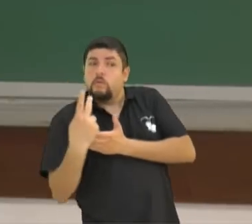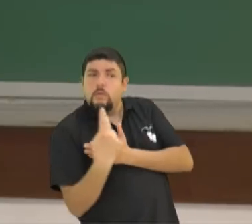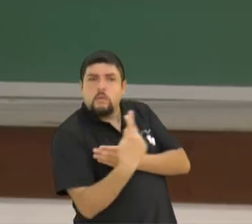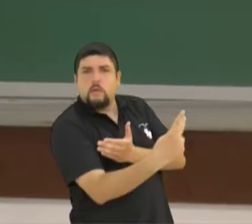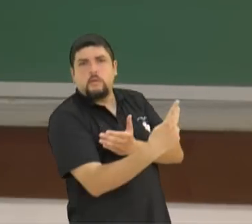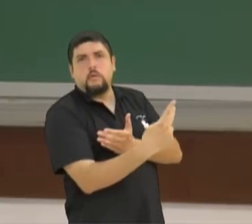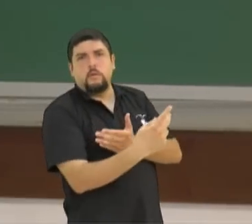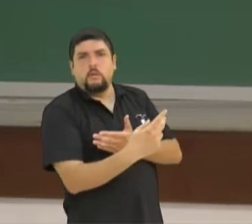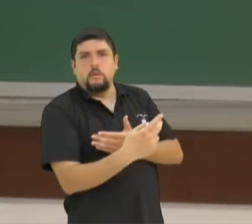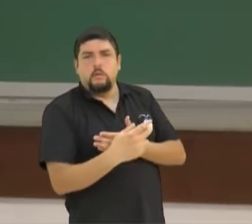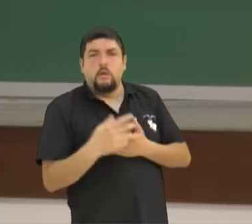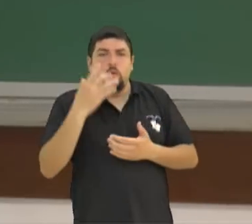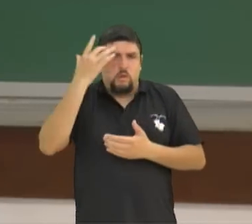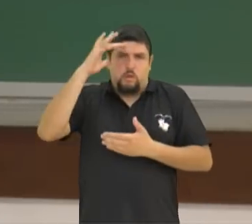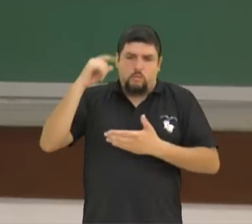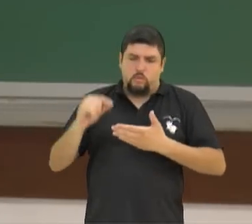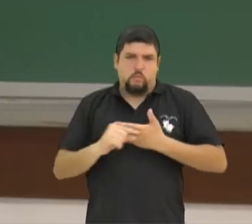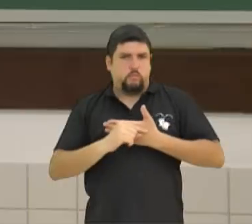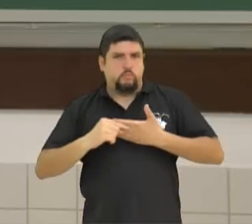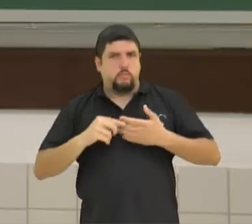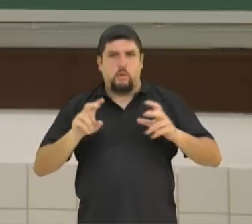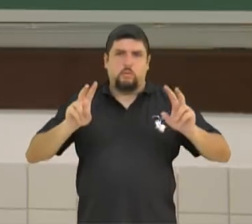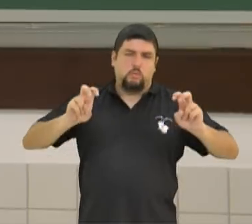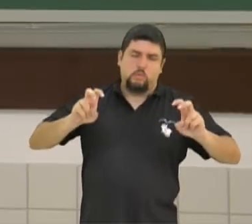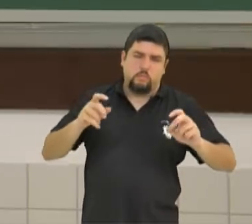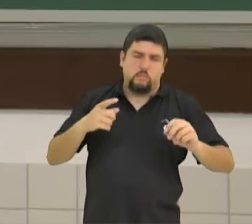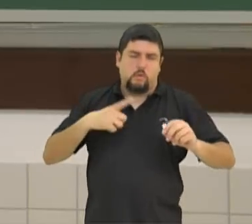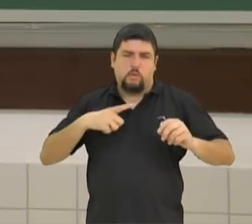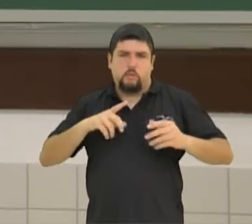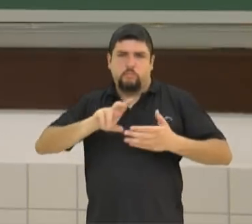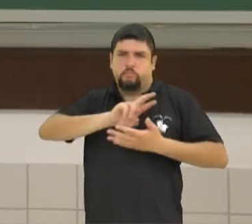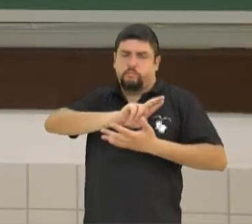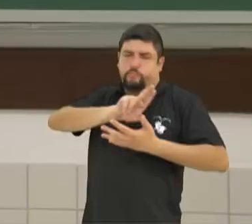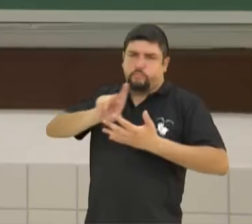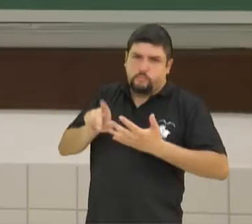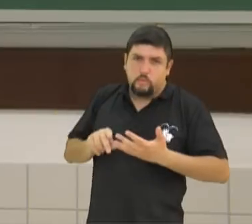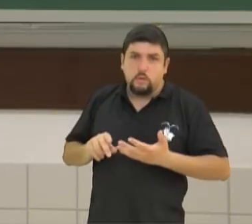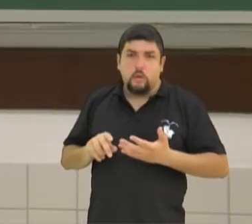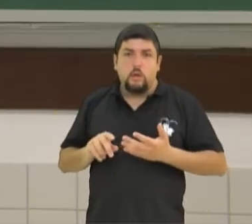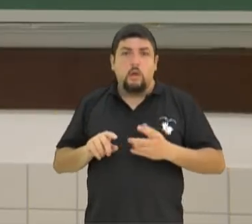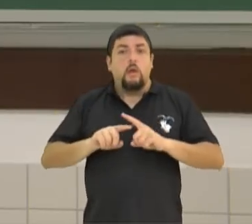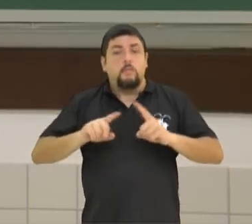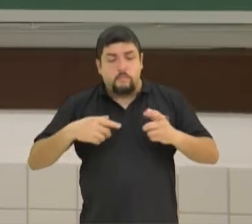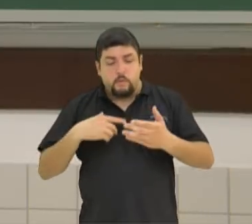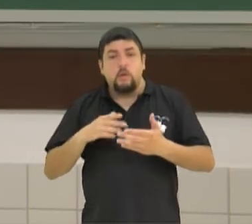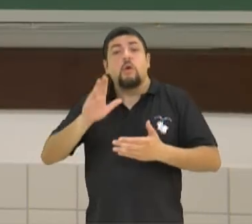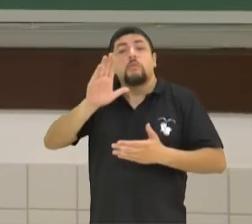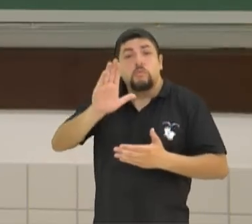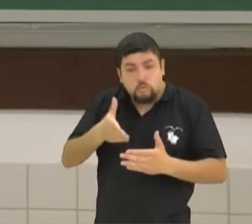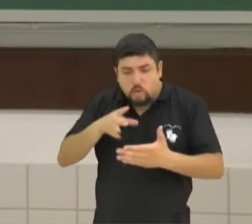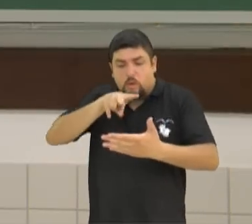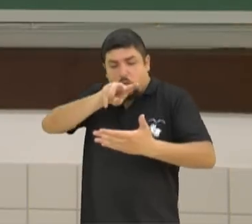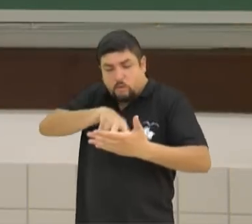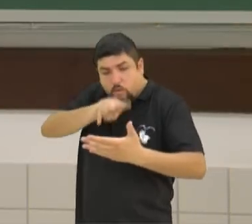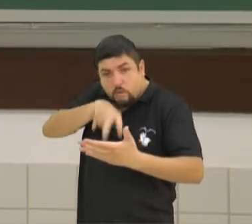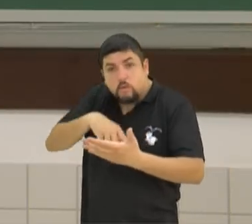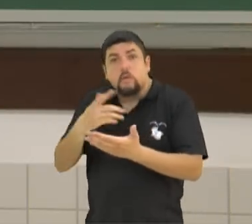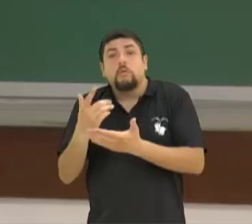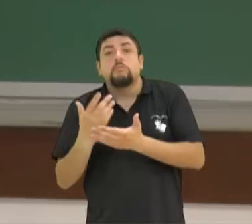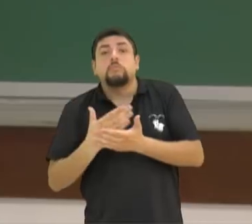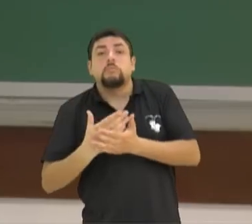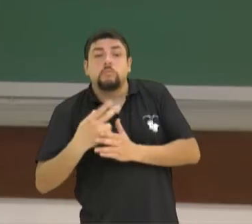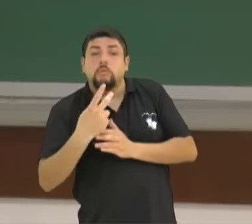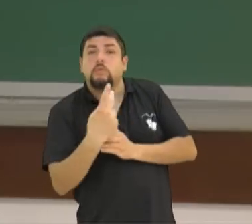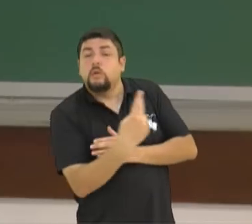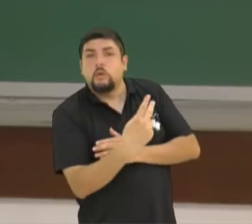lá se era Dom Casmurro, dentre outros romances que ele tenha, né? Então eu li a obra literária do Machado de Assis, né? O que